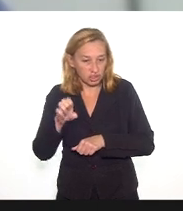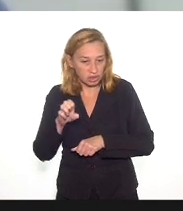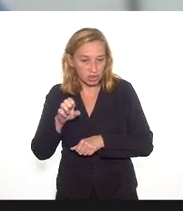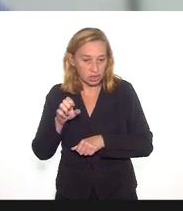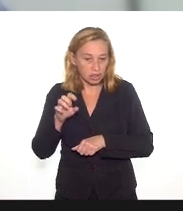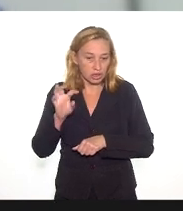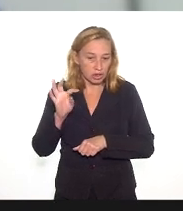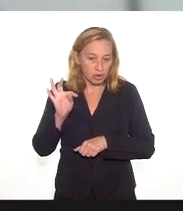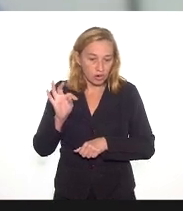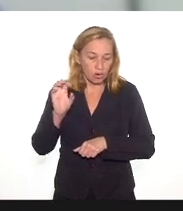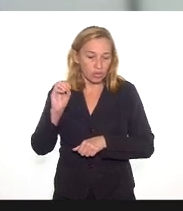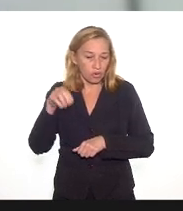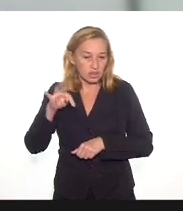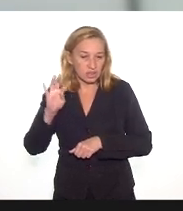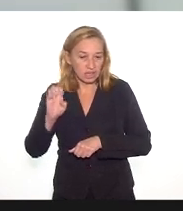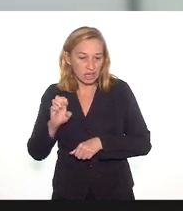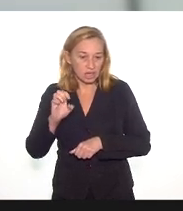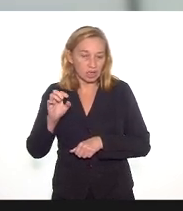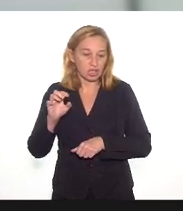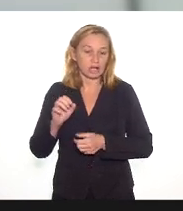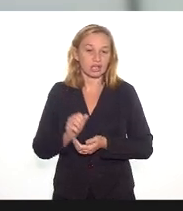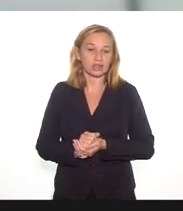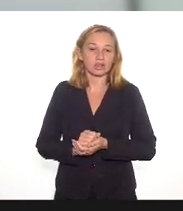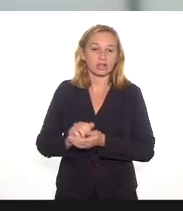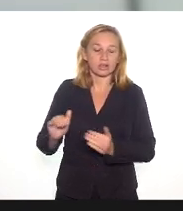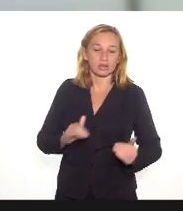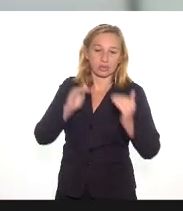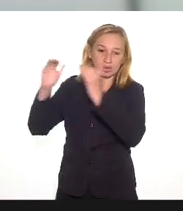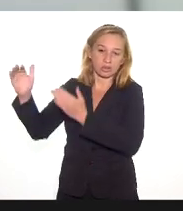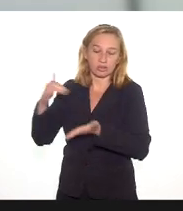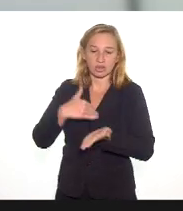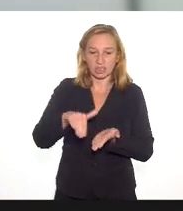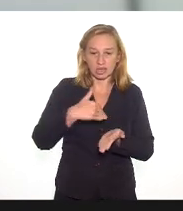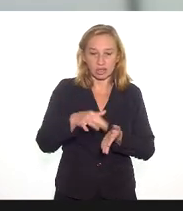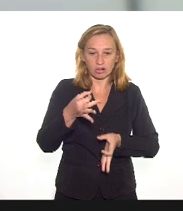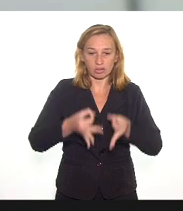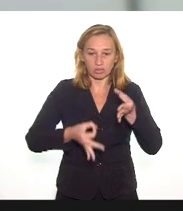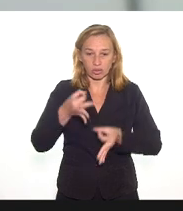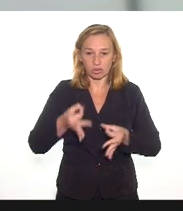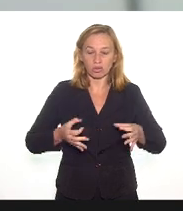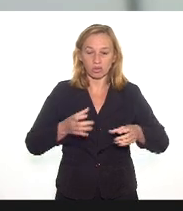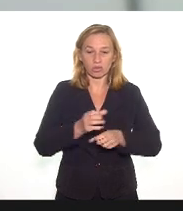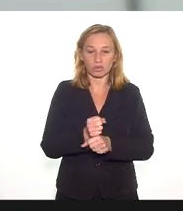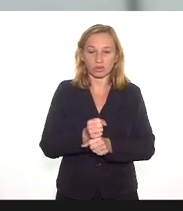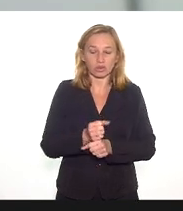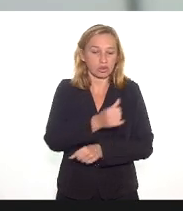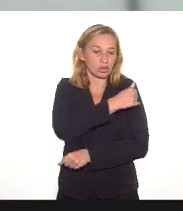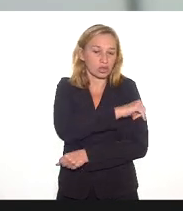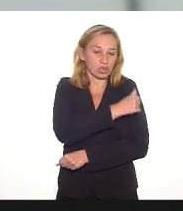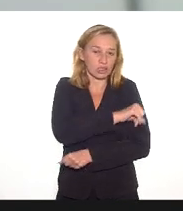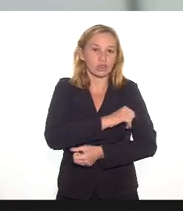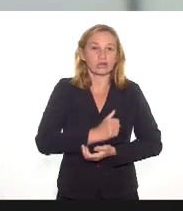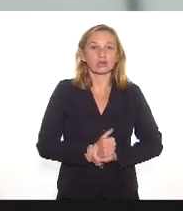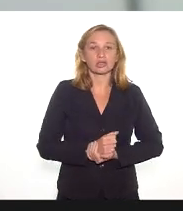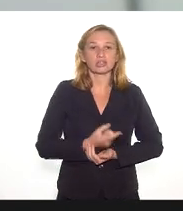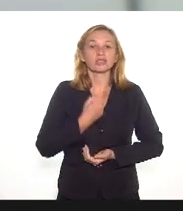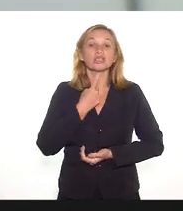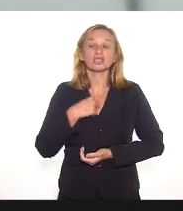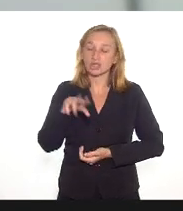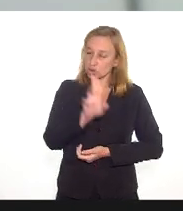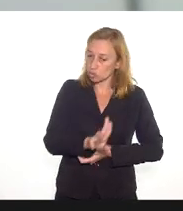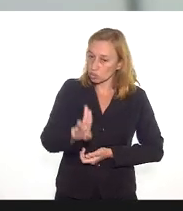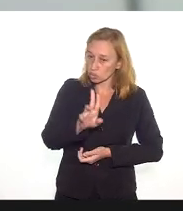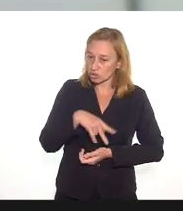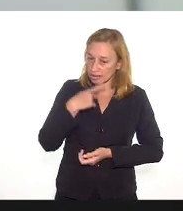Rosário, subsecretário de Planejamento, Tribunal de Contas do Estado do Rio de Janeiro, se deseja fazer uso